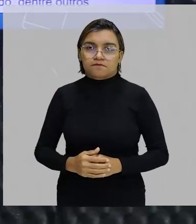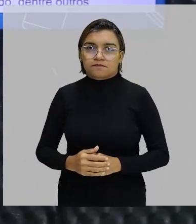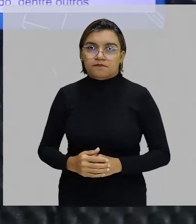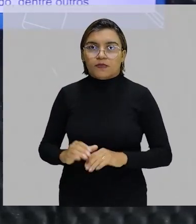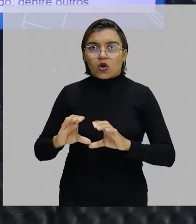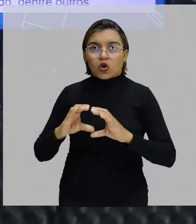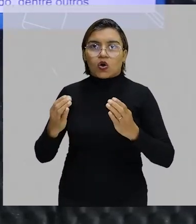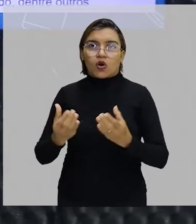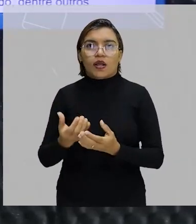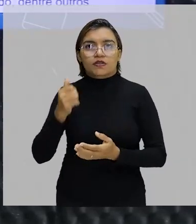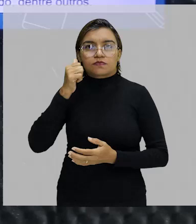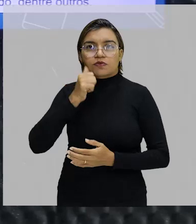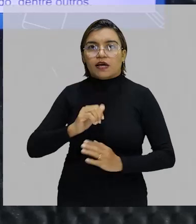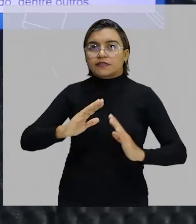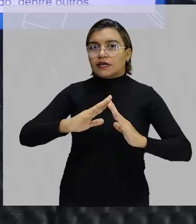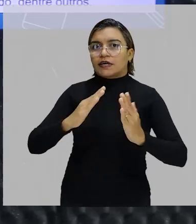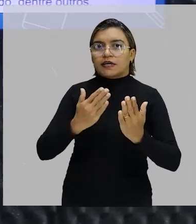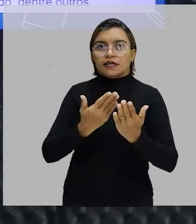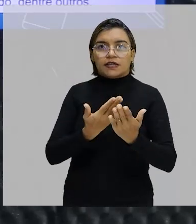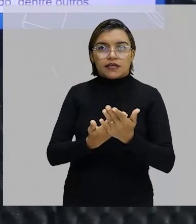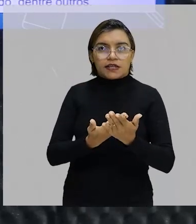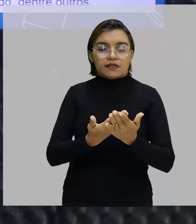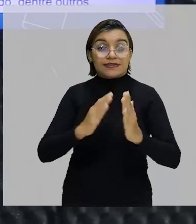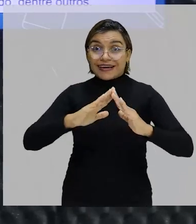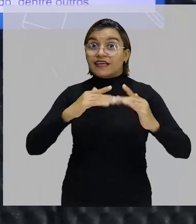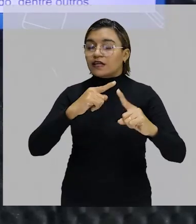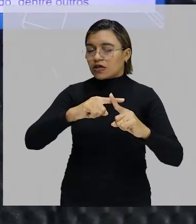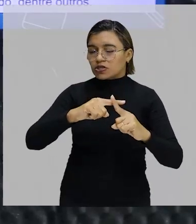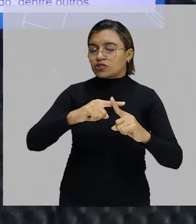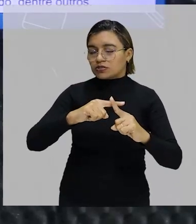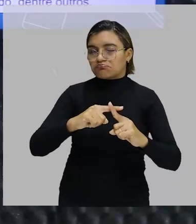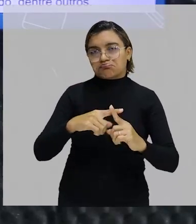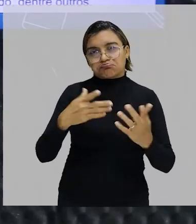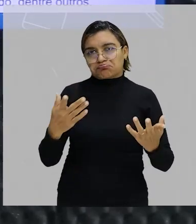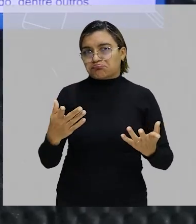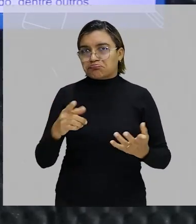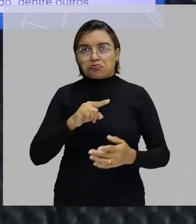Congresso de Mulheres da Igreja X, acontece, tem uma ata.